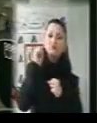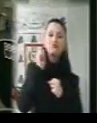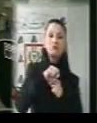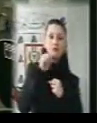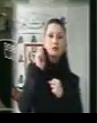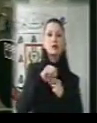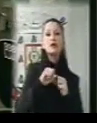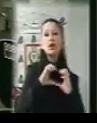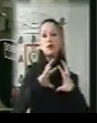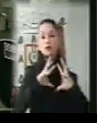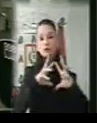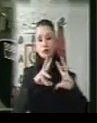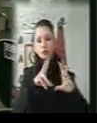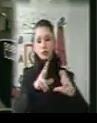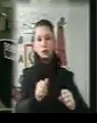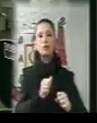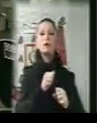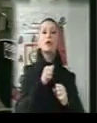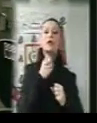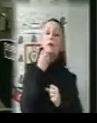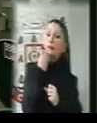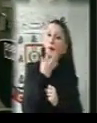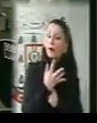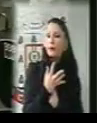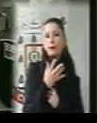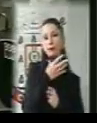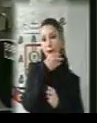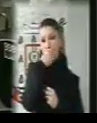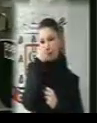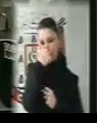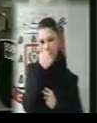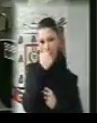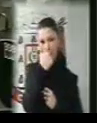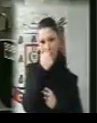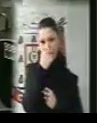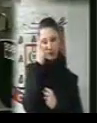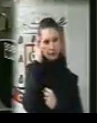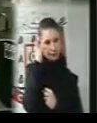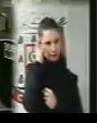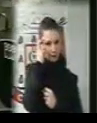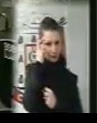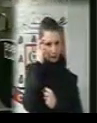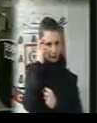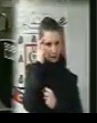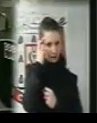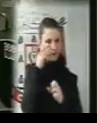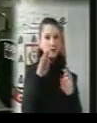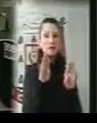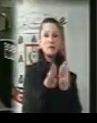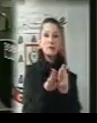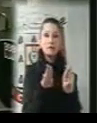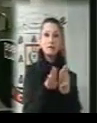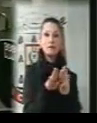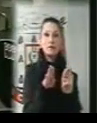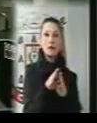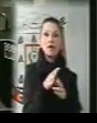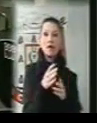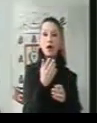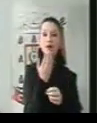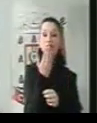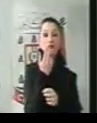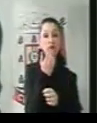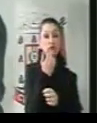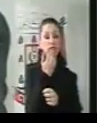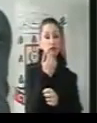a tudo aquilo que for para melhorar a cultura e também a